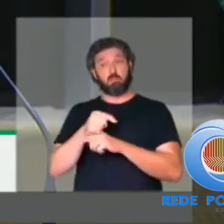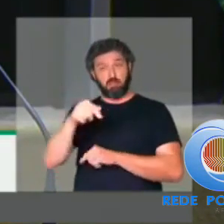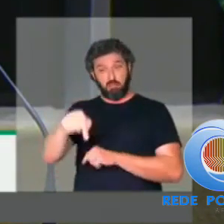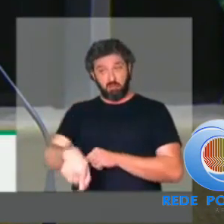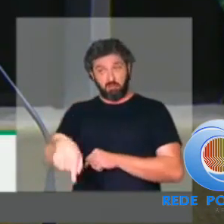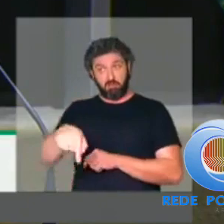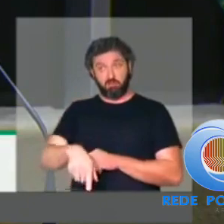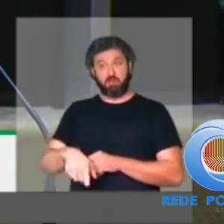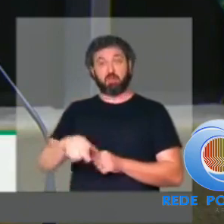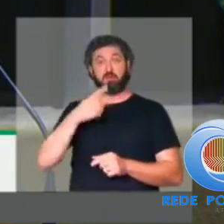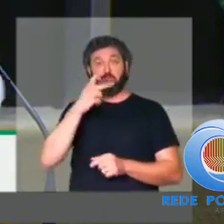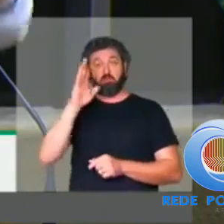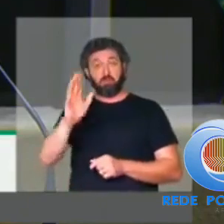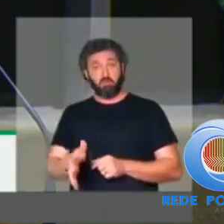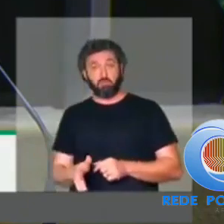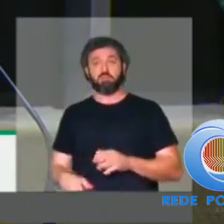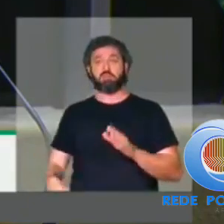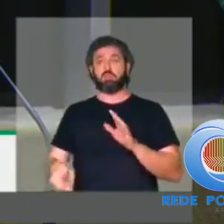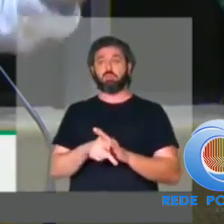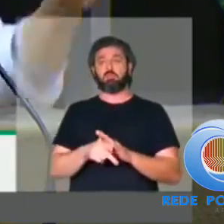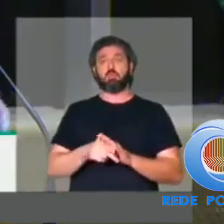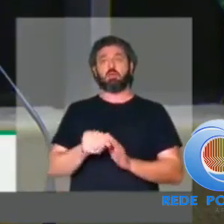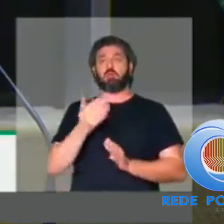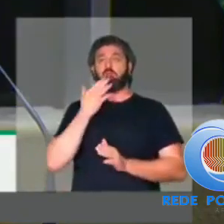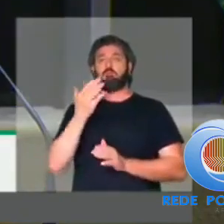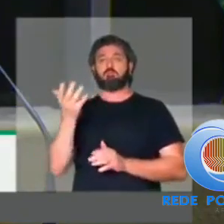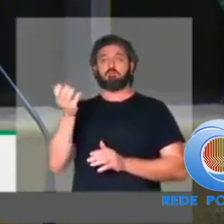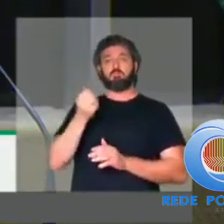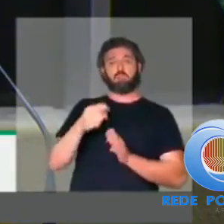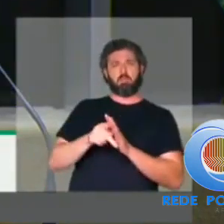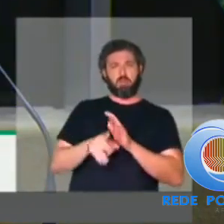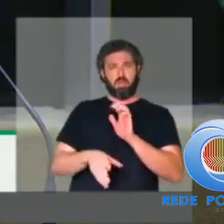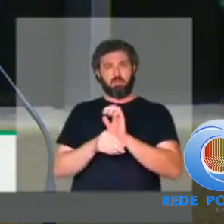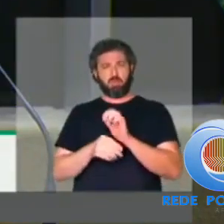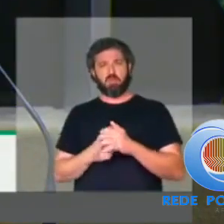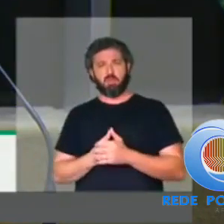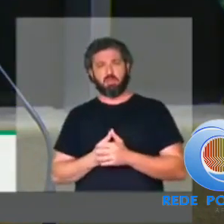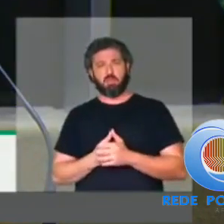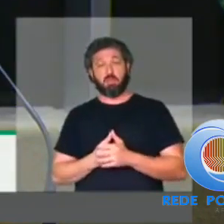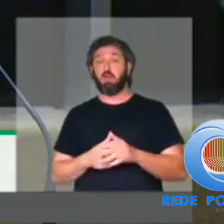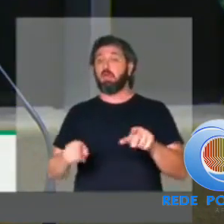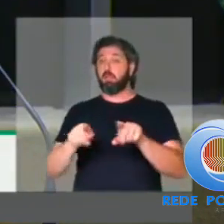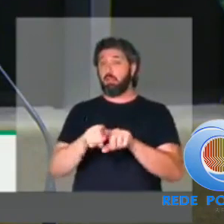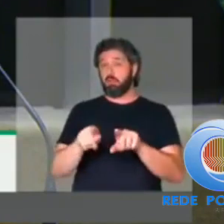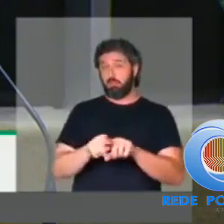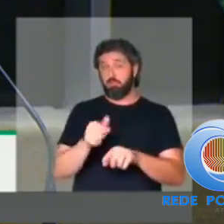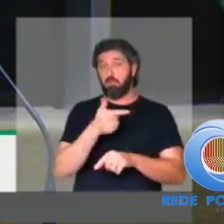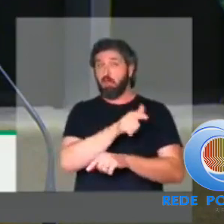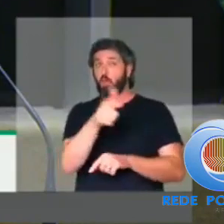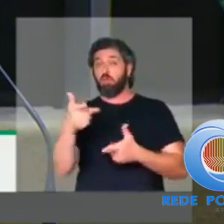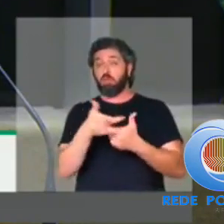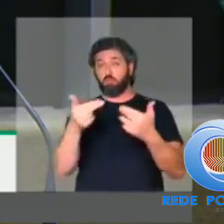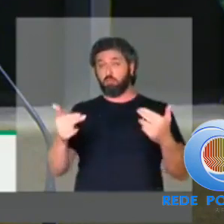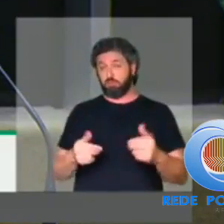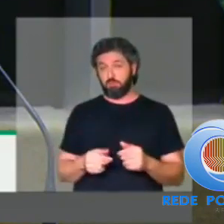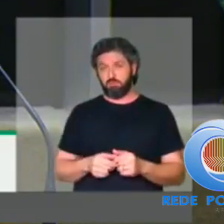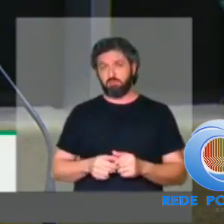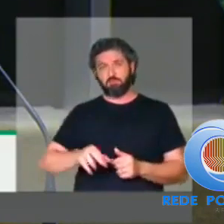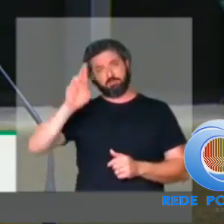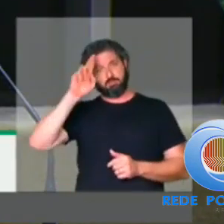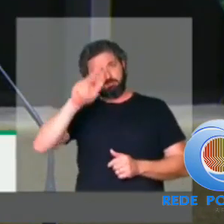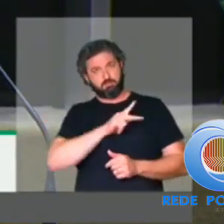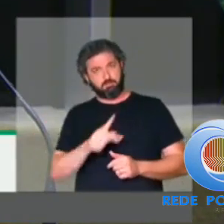aqui foi configurado no benefício das emendas, sem falar em outras questões.